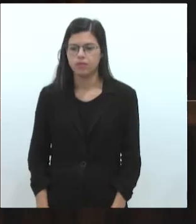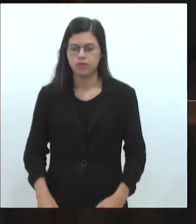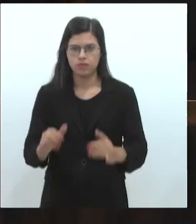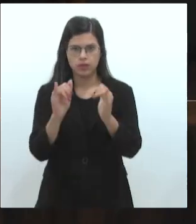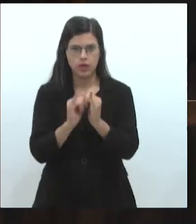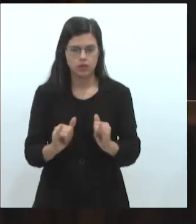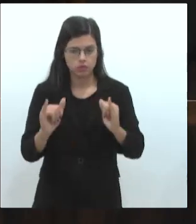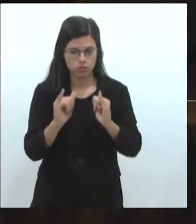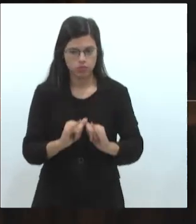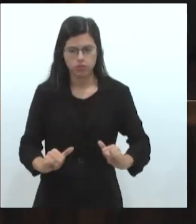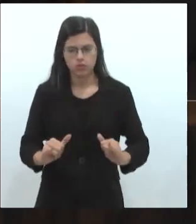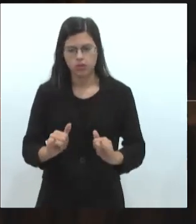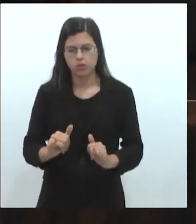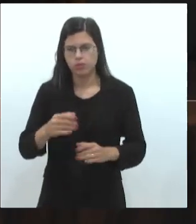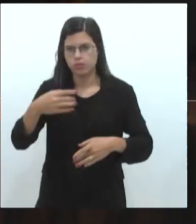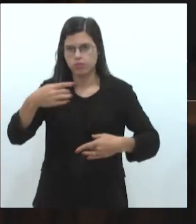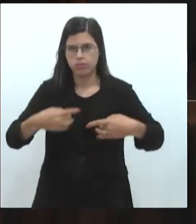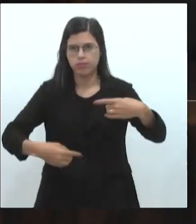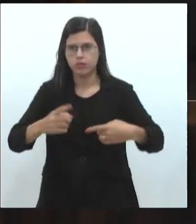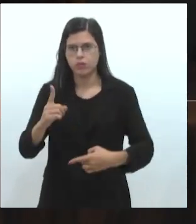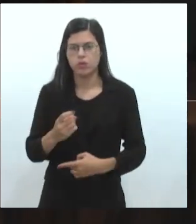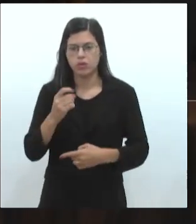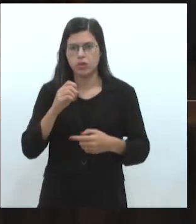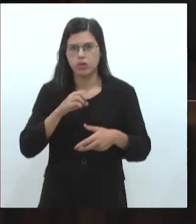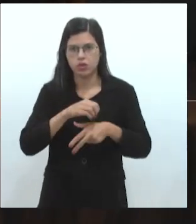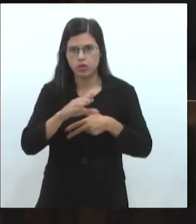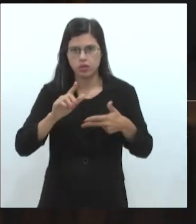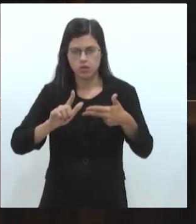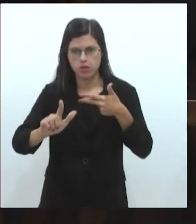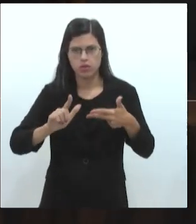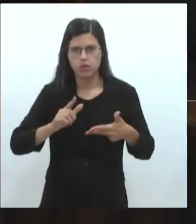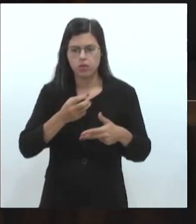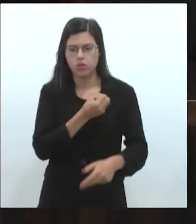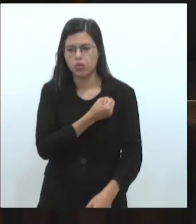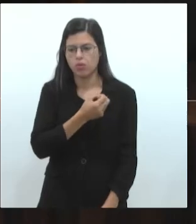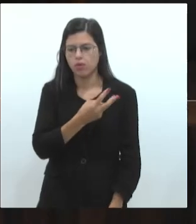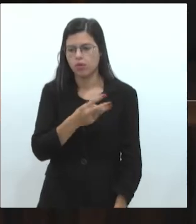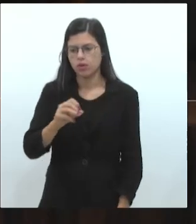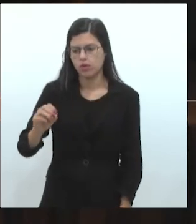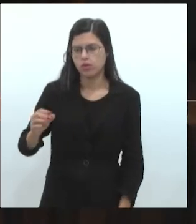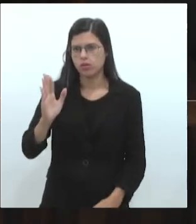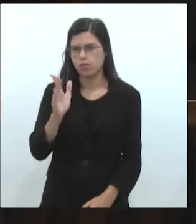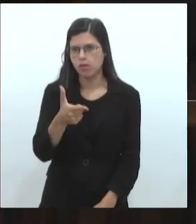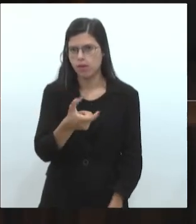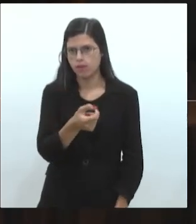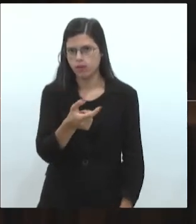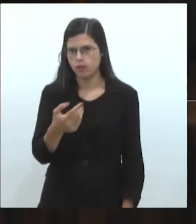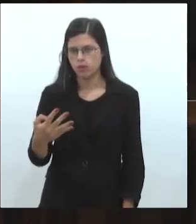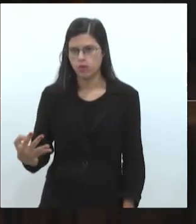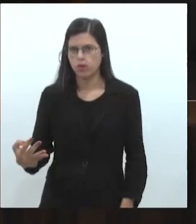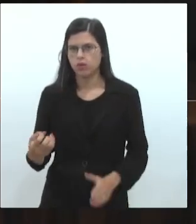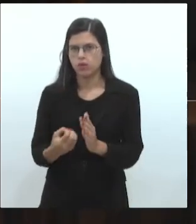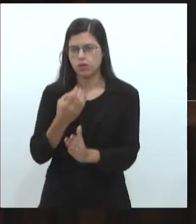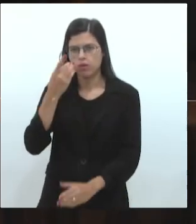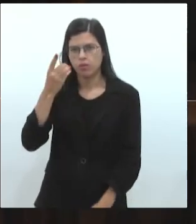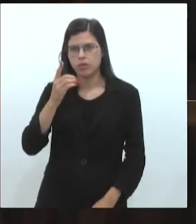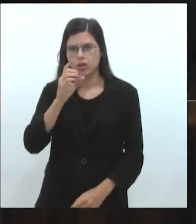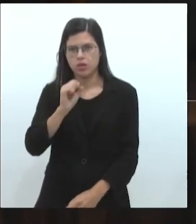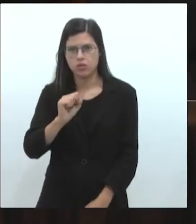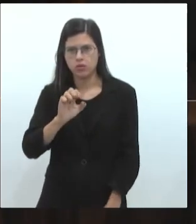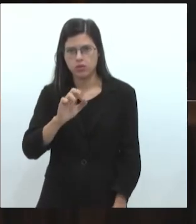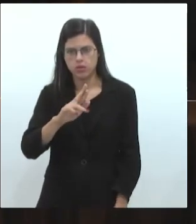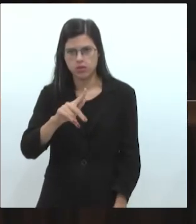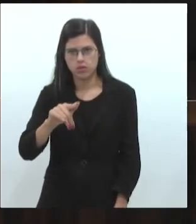Anuncio. Em discussão única, indicação legislativa número 300, 2024, de autoria do deputado Sérgio Fernandes, que solicita